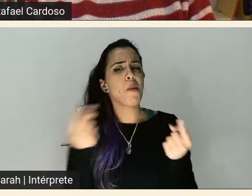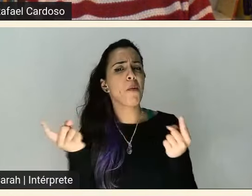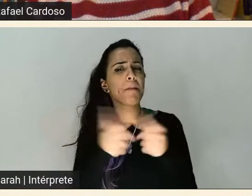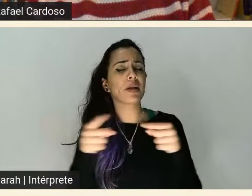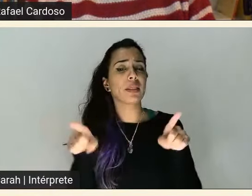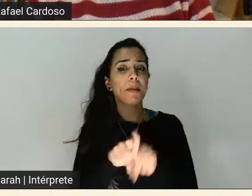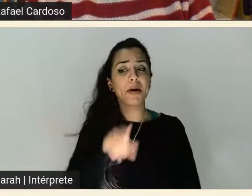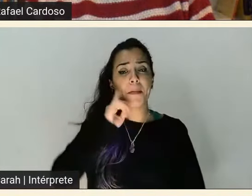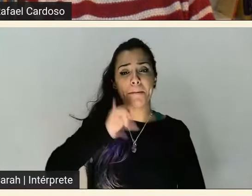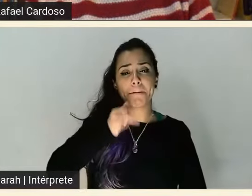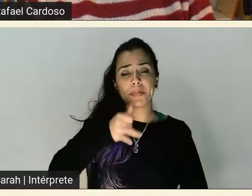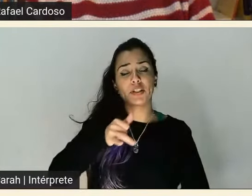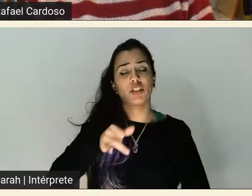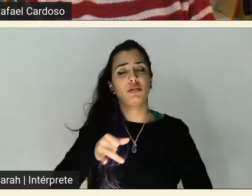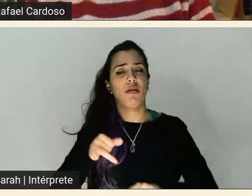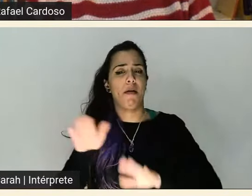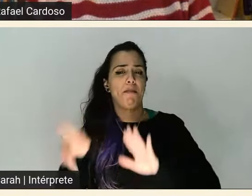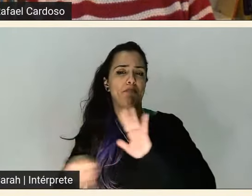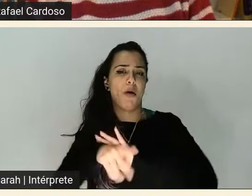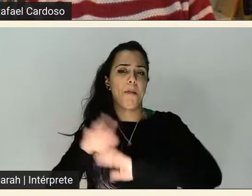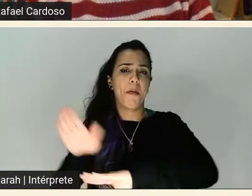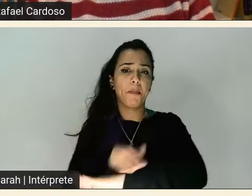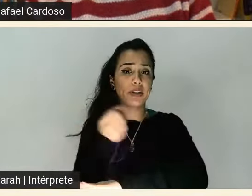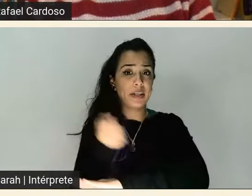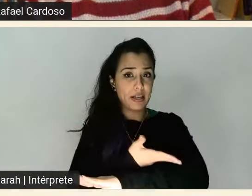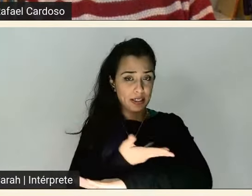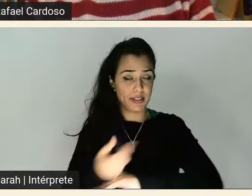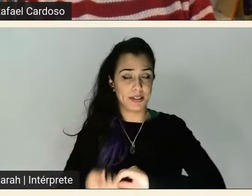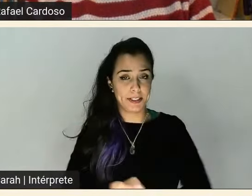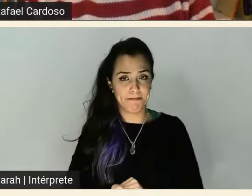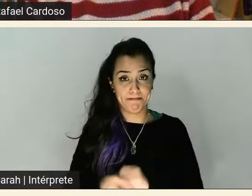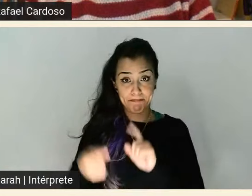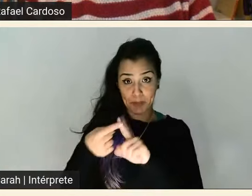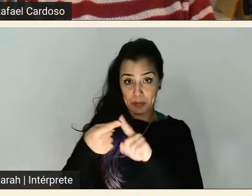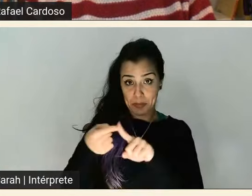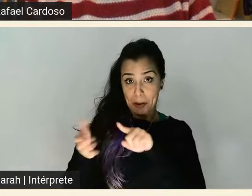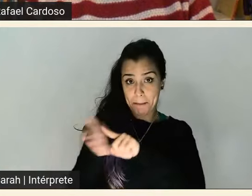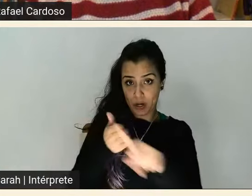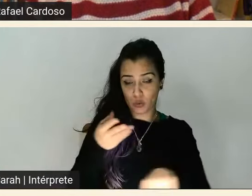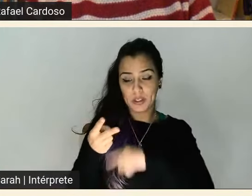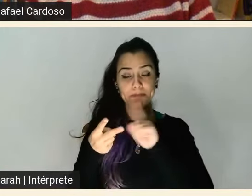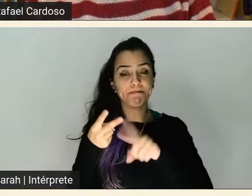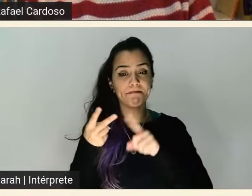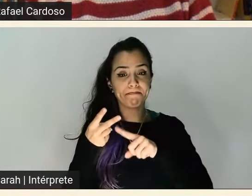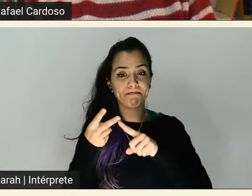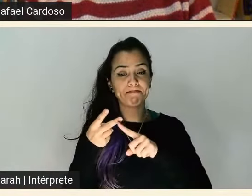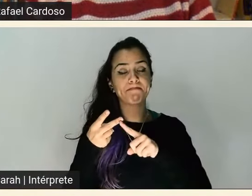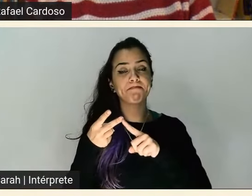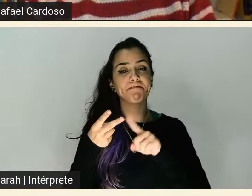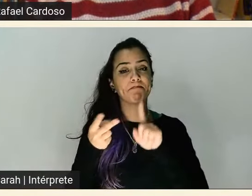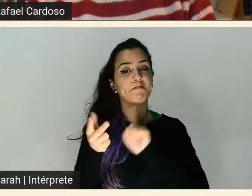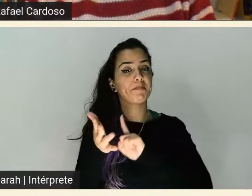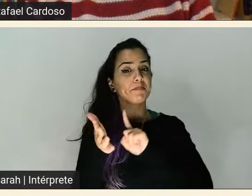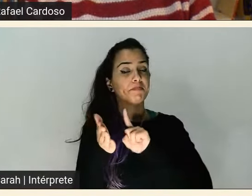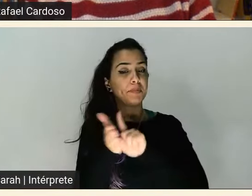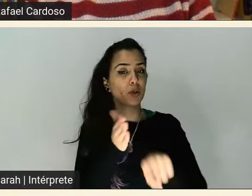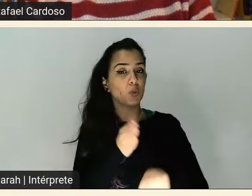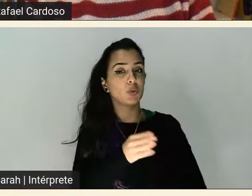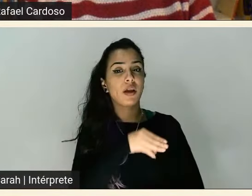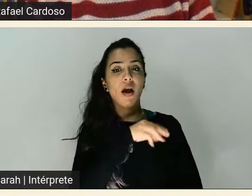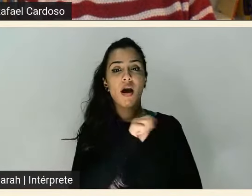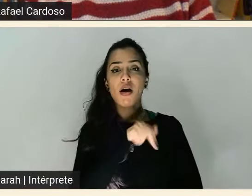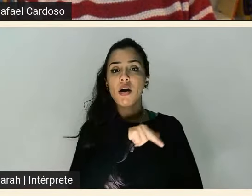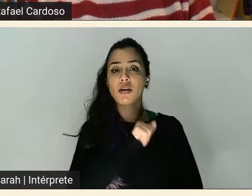narrativas modernistas. Então, essa seria uma pergunta. E a outra, a pergunta da Ana Magalhães,